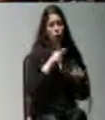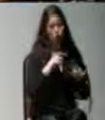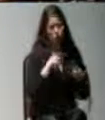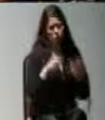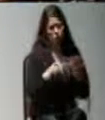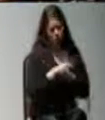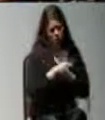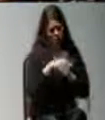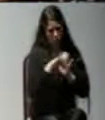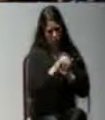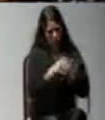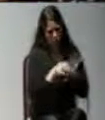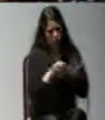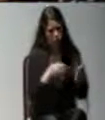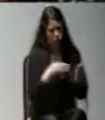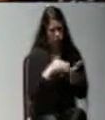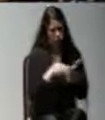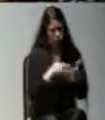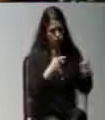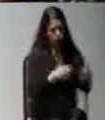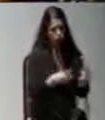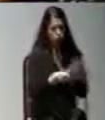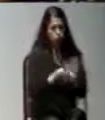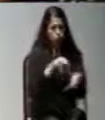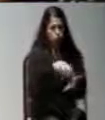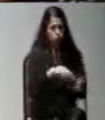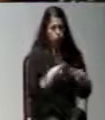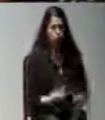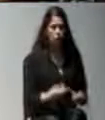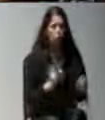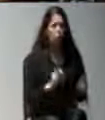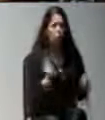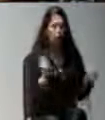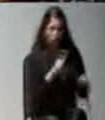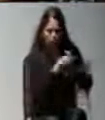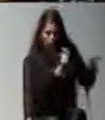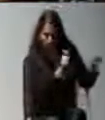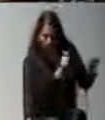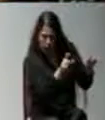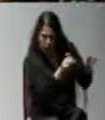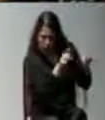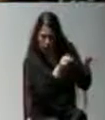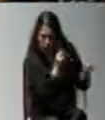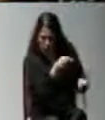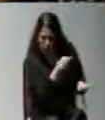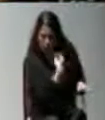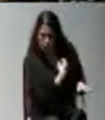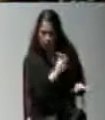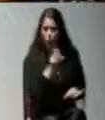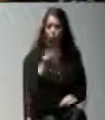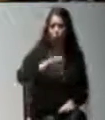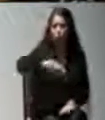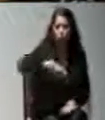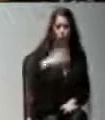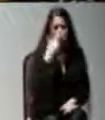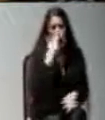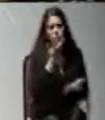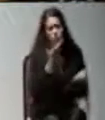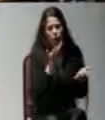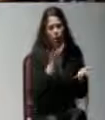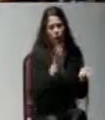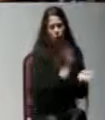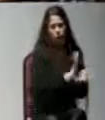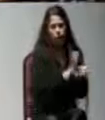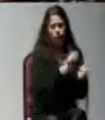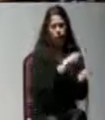espaço do humano. E quem pode ser considerado vida? É uma seleção de vida que revela vontades